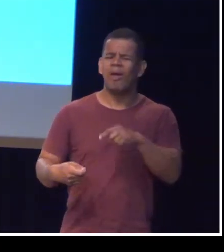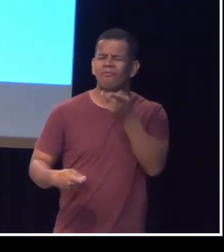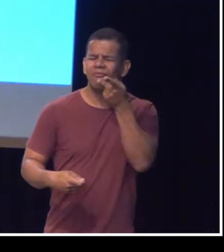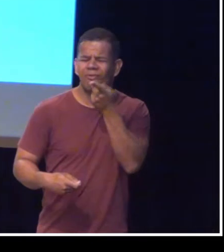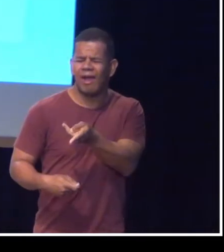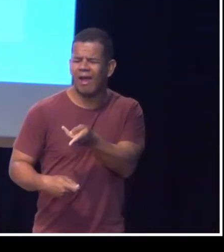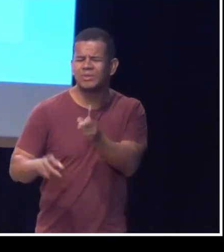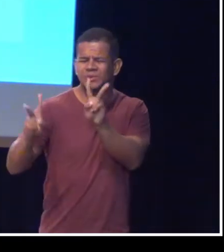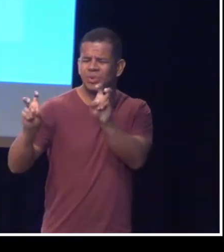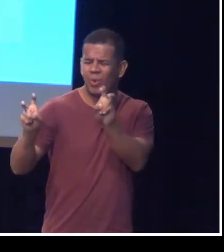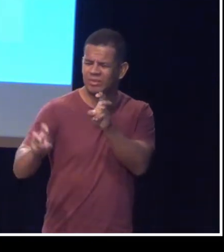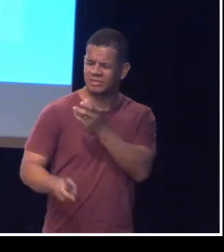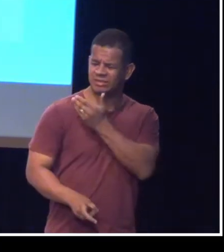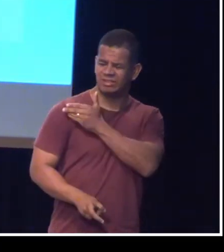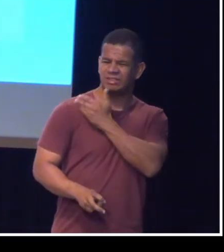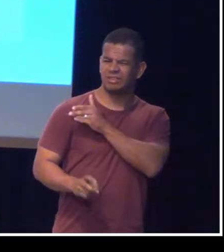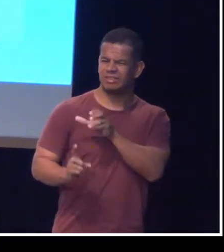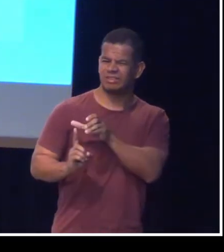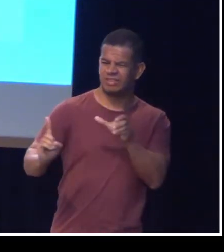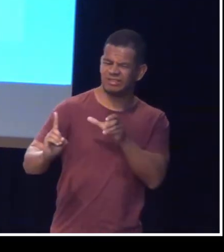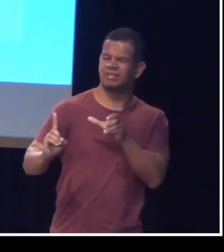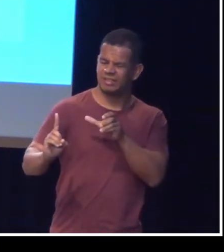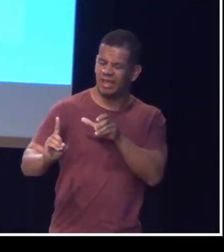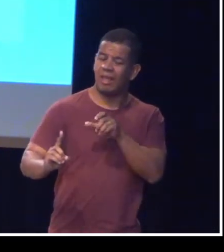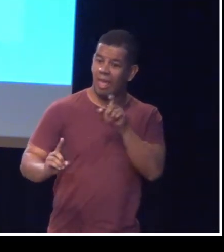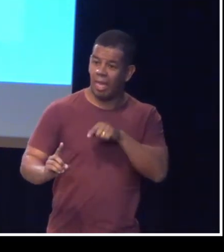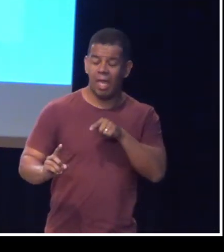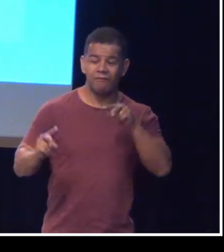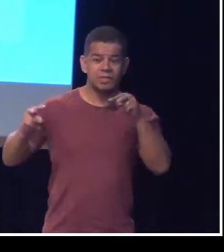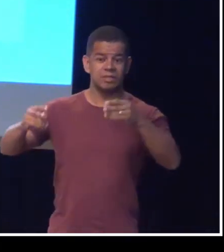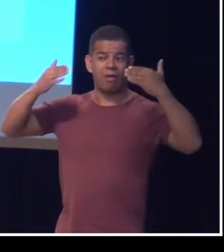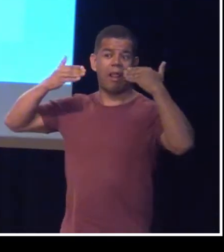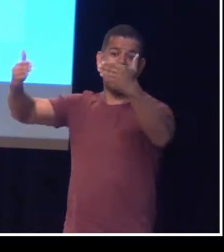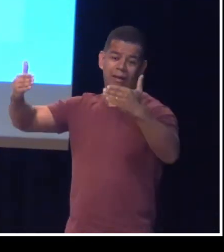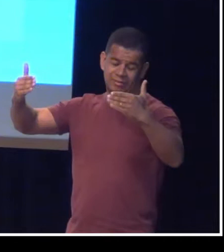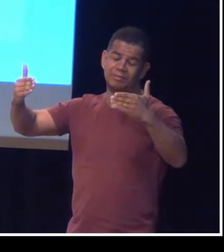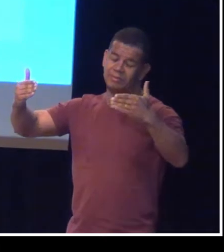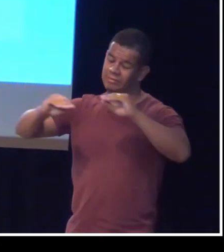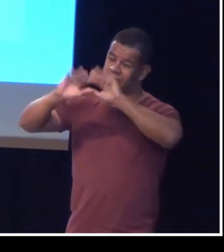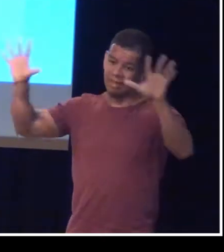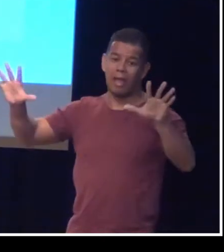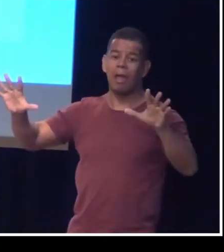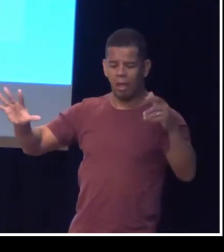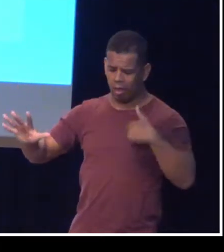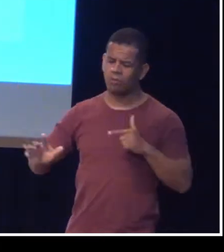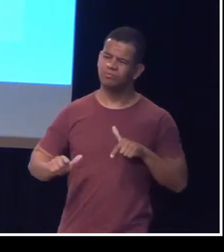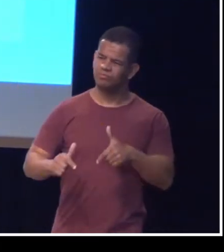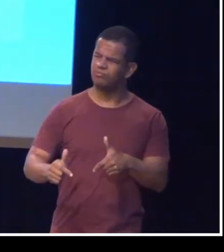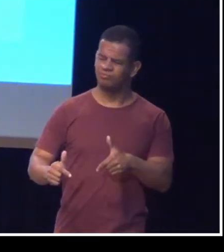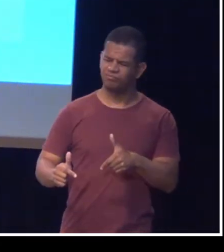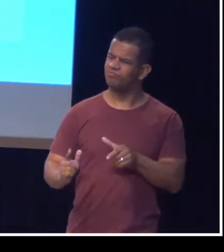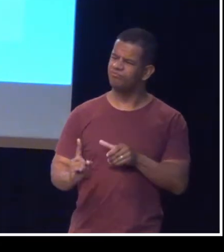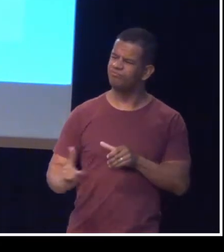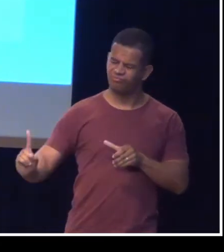eu vou trazer algumas aqui. A discriminação que é visível, ou seja, de forma explícita, eu vou atuar em relação ao outro. Eu vou